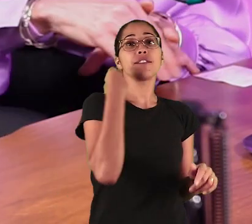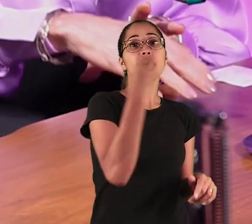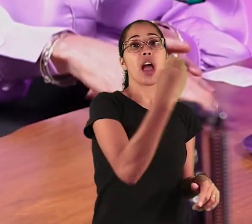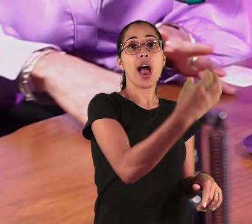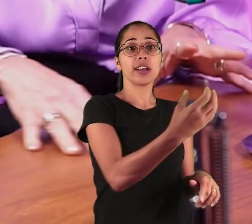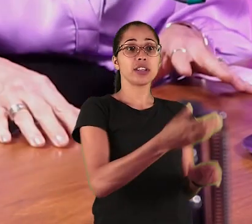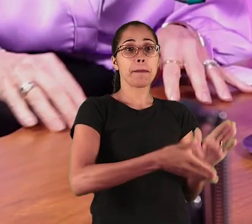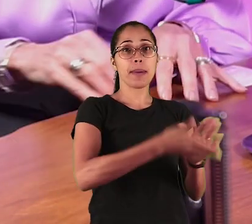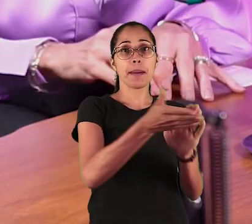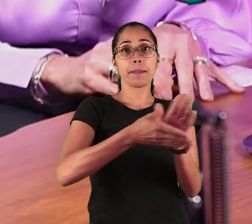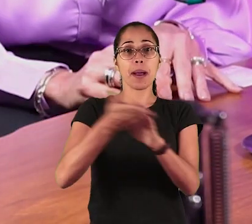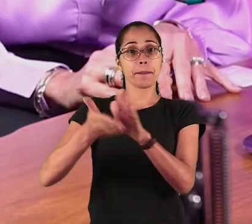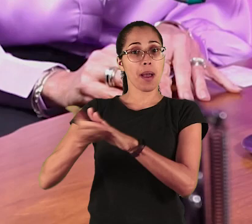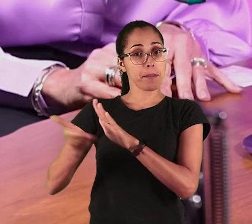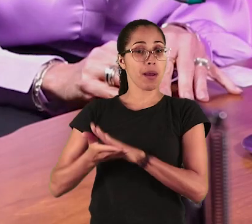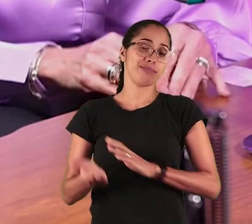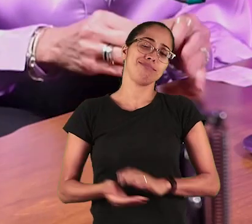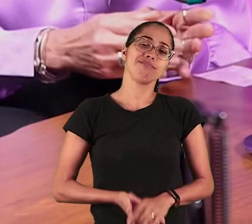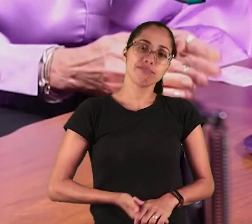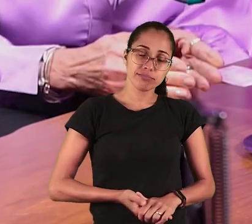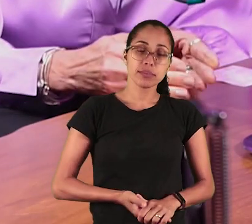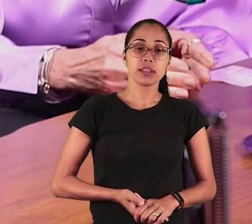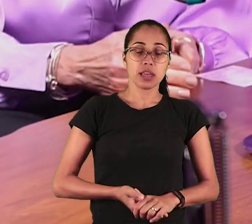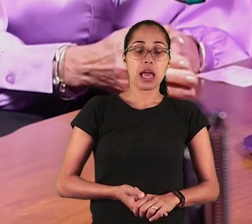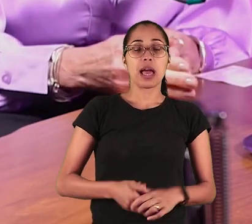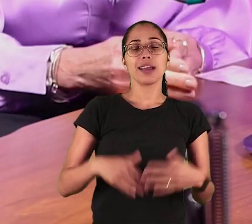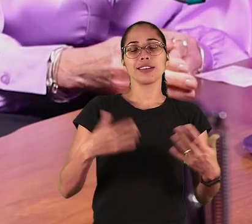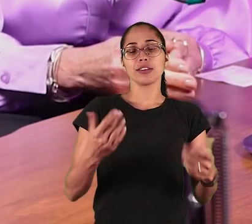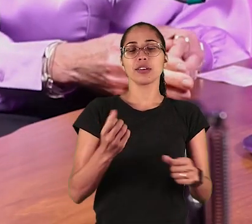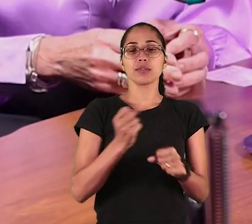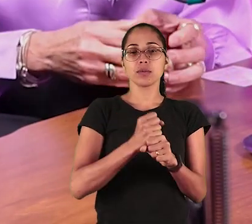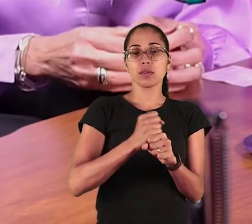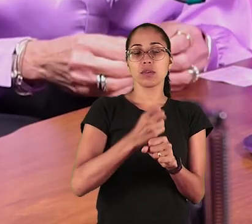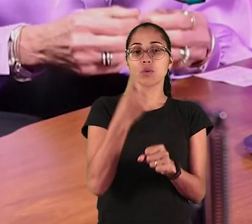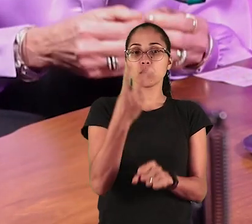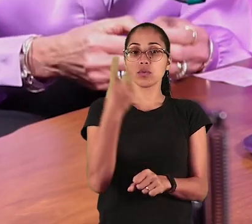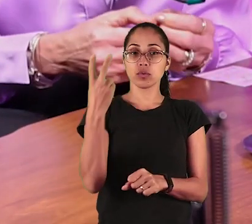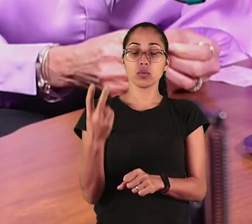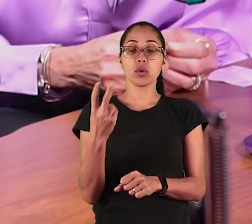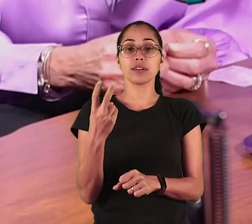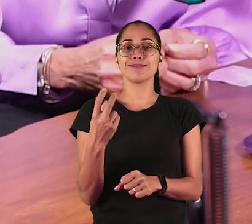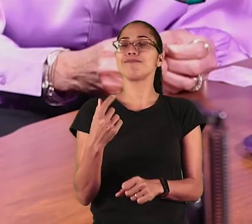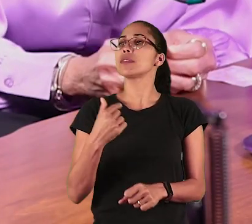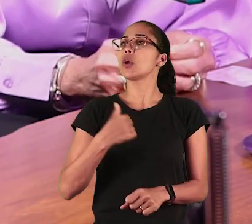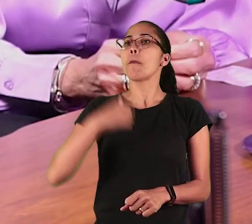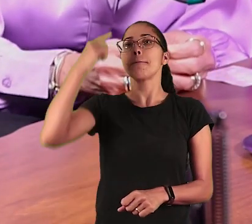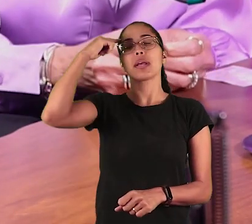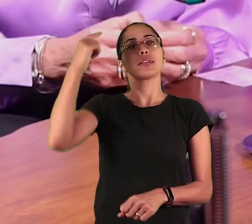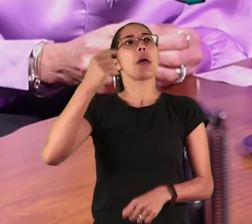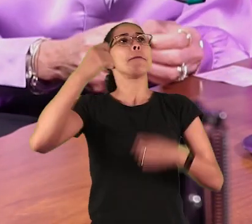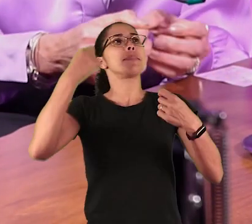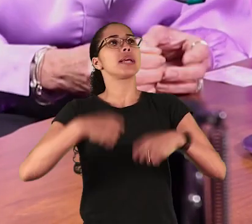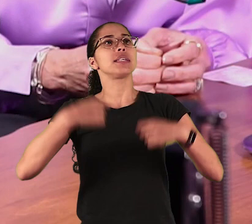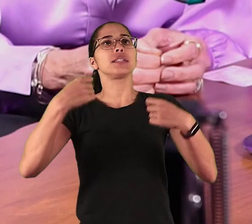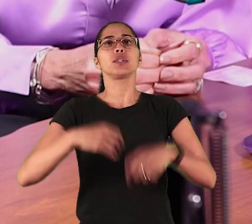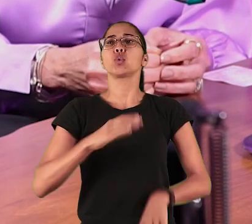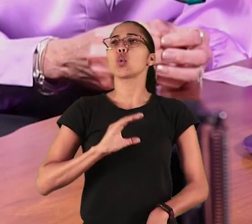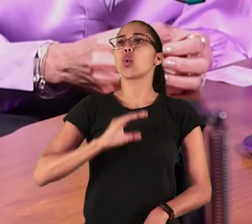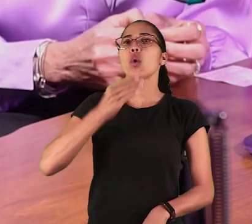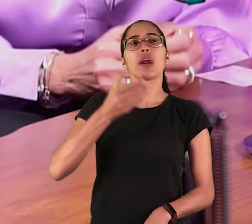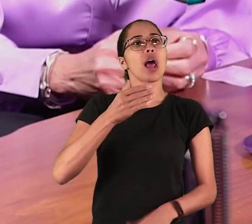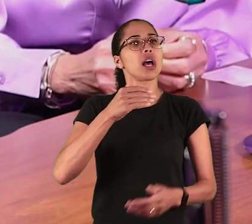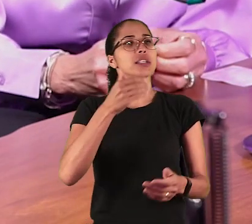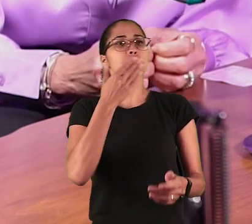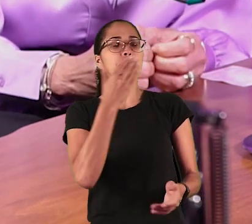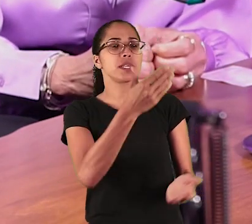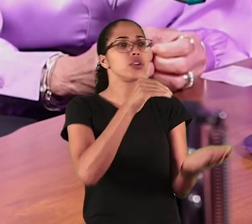viajava tomar tomava conta dilatan então quando eu cheguei aos 22 anos de carreira assim nossa eu preciso ter a coragem de pedir demissão